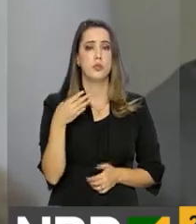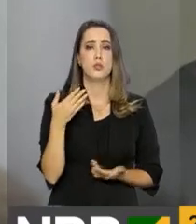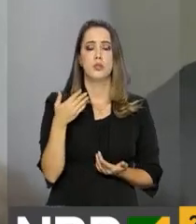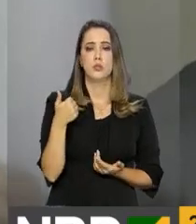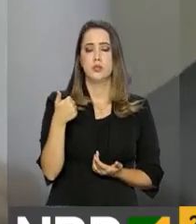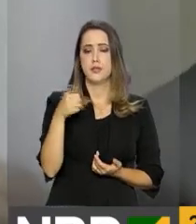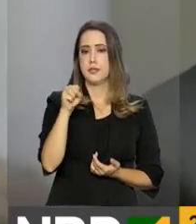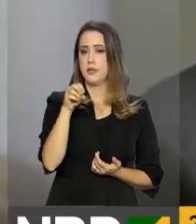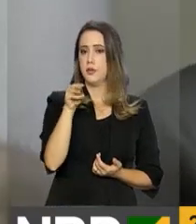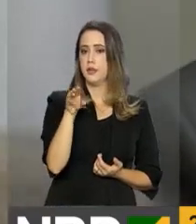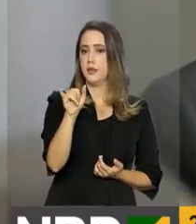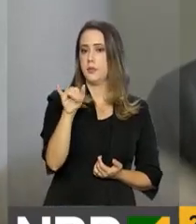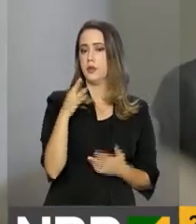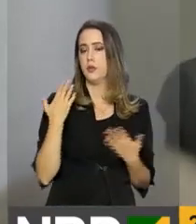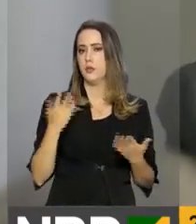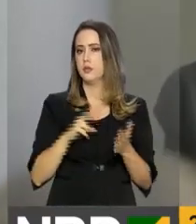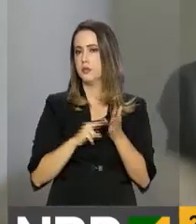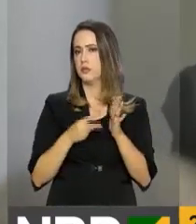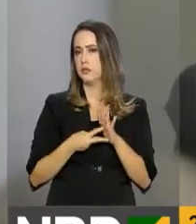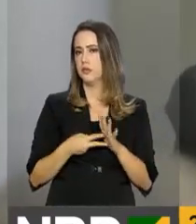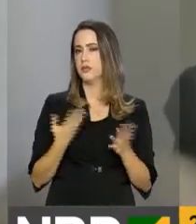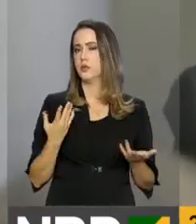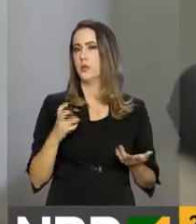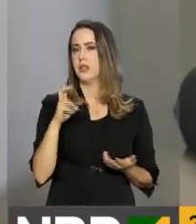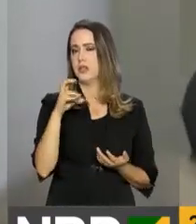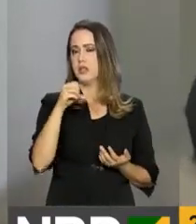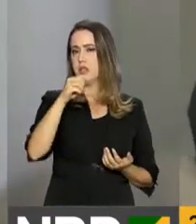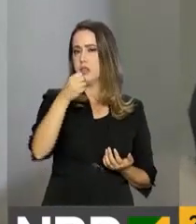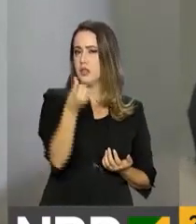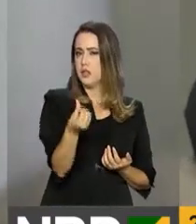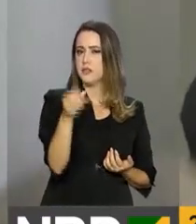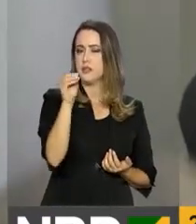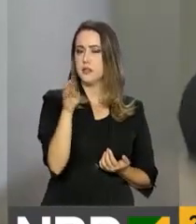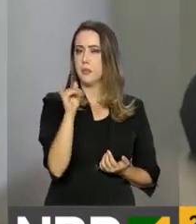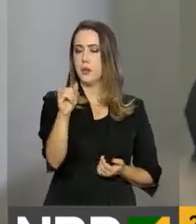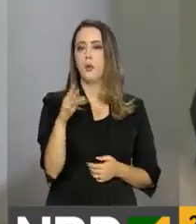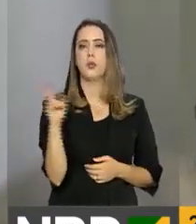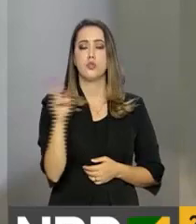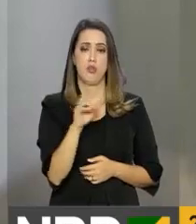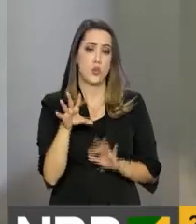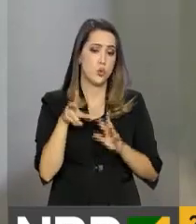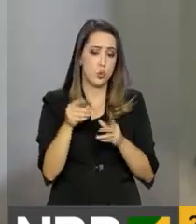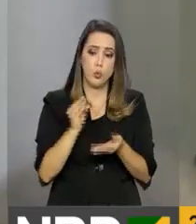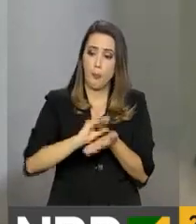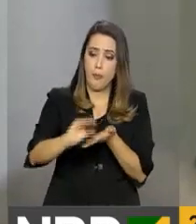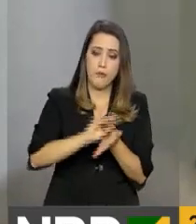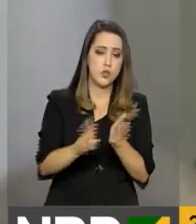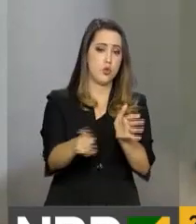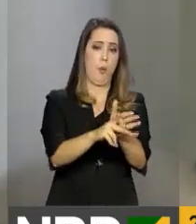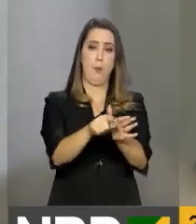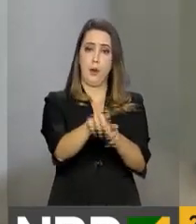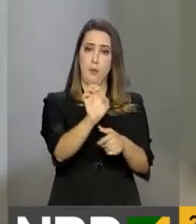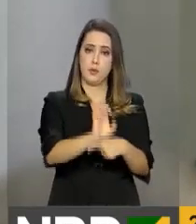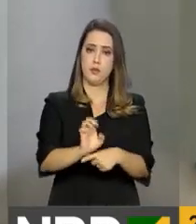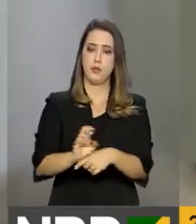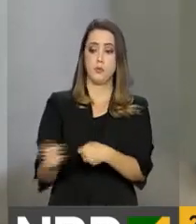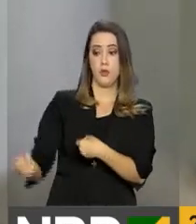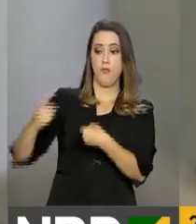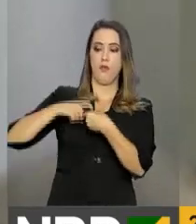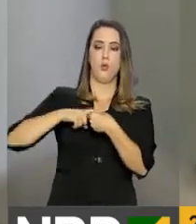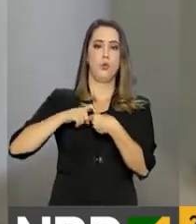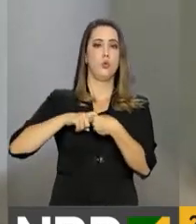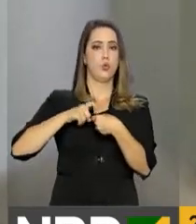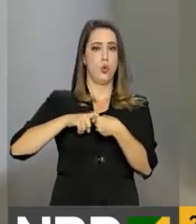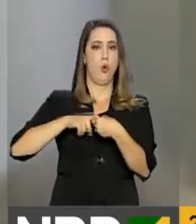milhões, representou 560 milhões, tudo para investimento no estado. E quando retornou o pagamento da